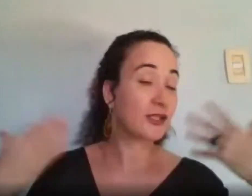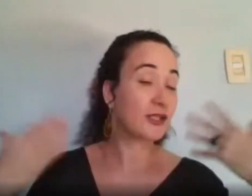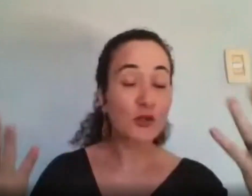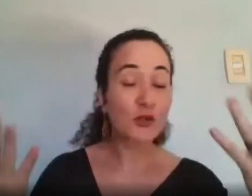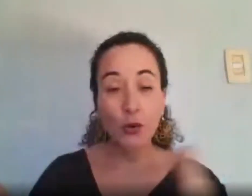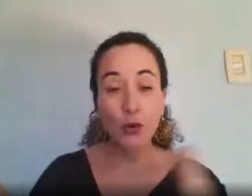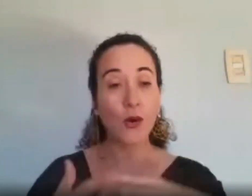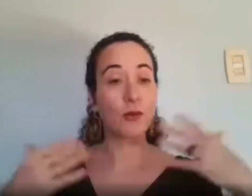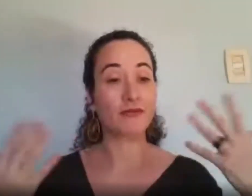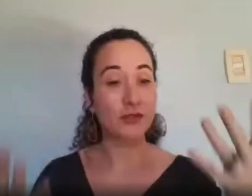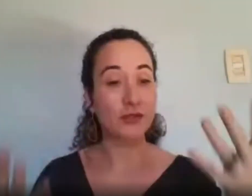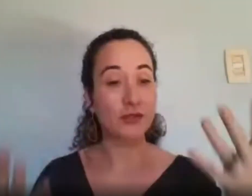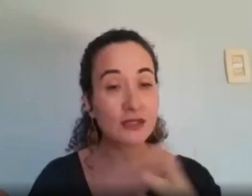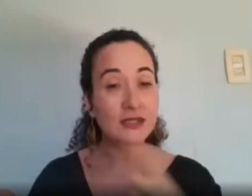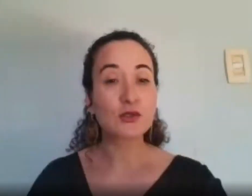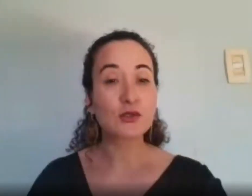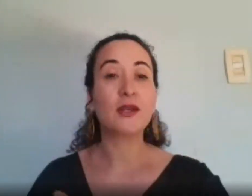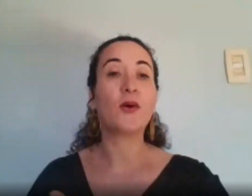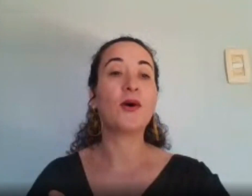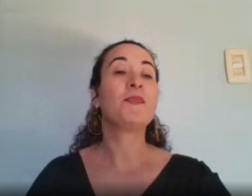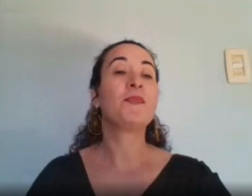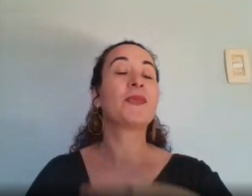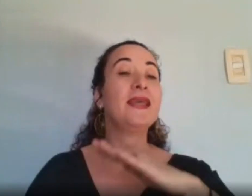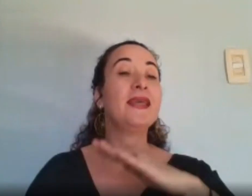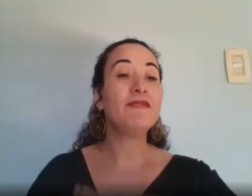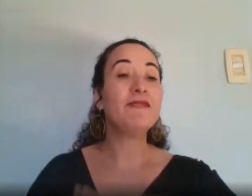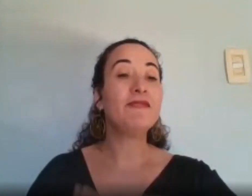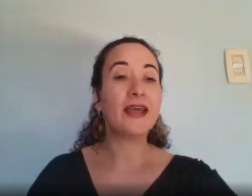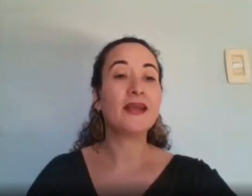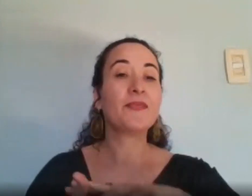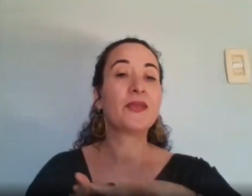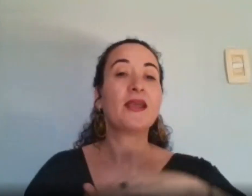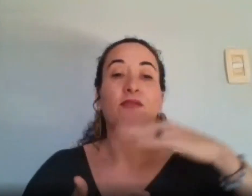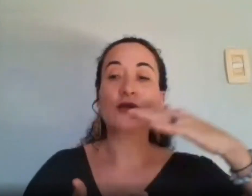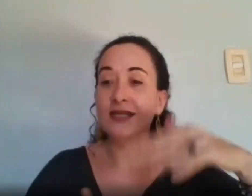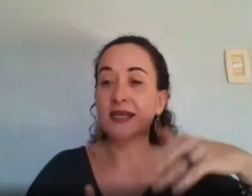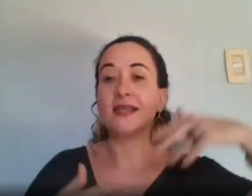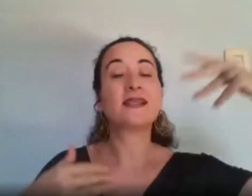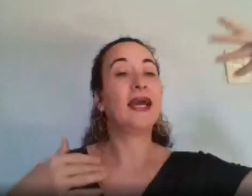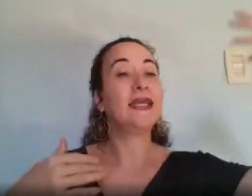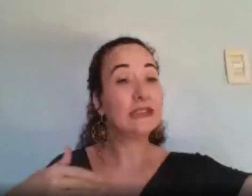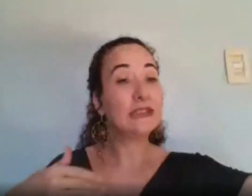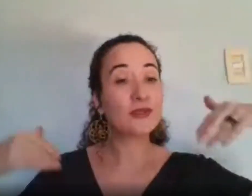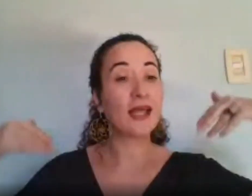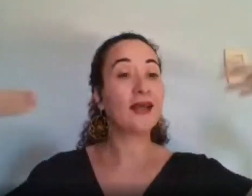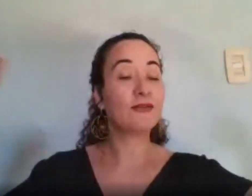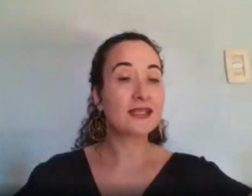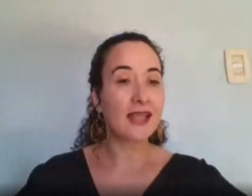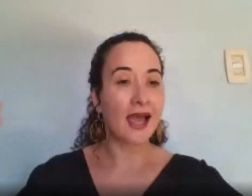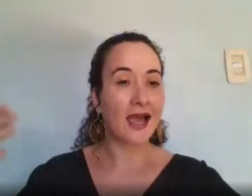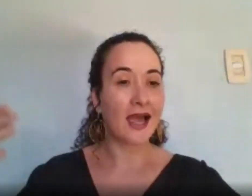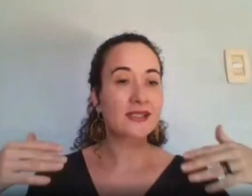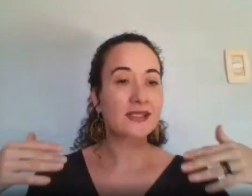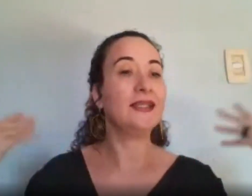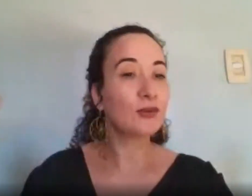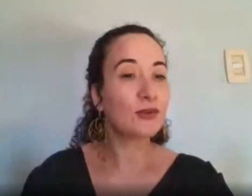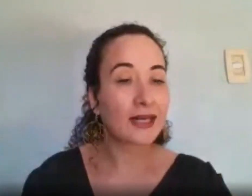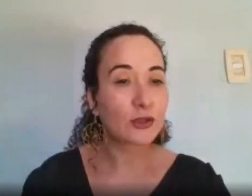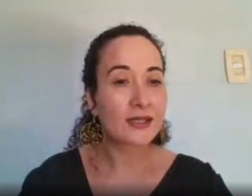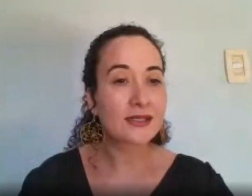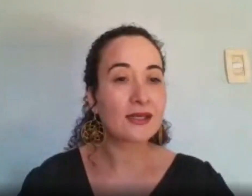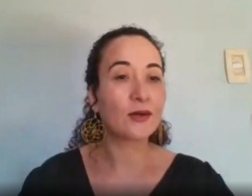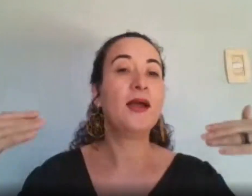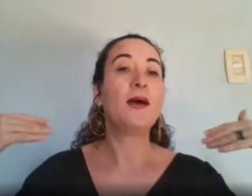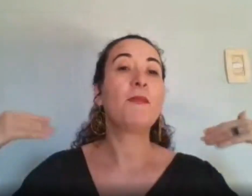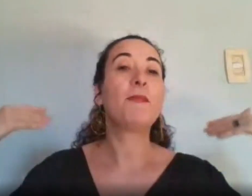professora no ensino superior, como professora do ensino superior, e ver vocês saindo da universidade, saindo